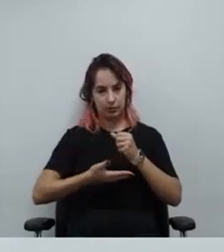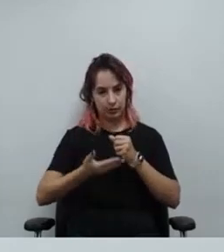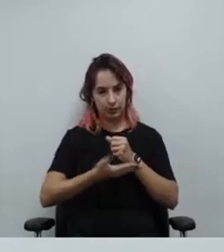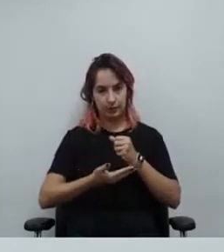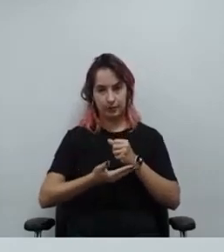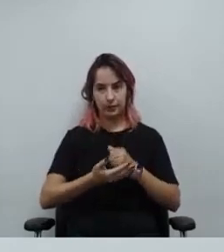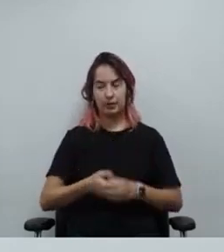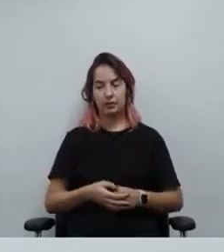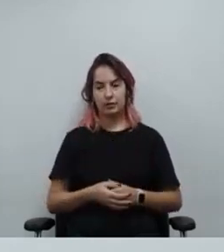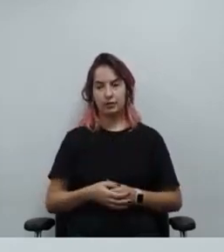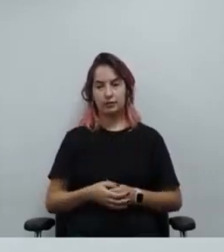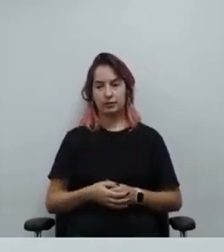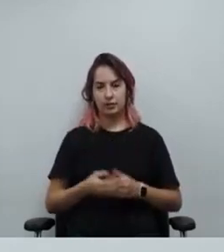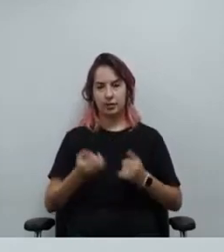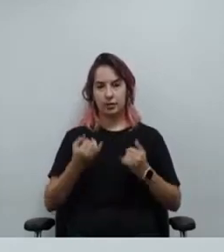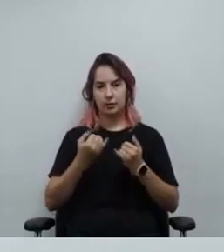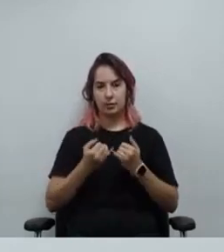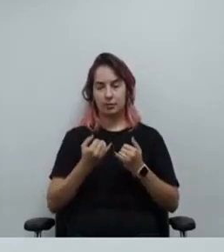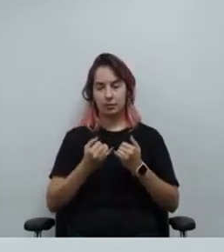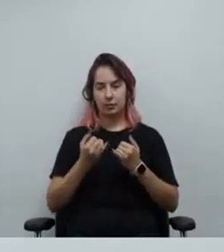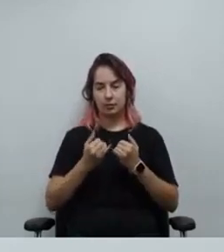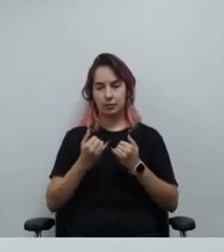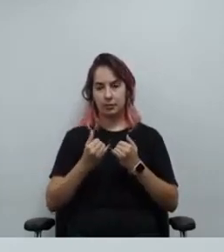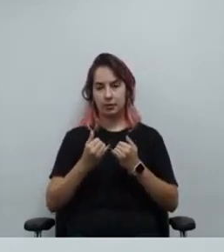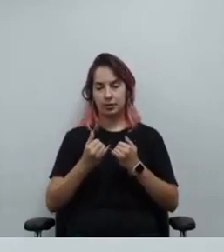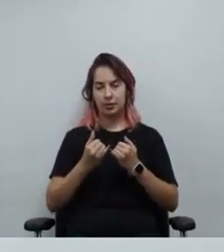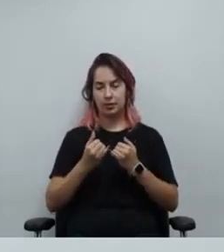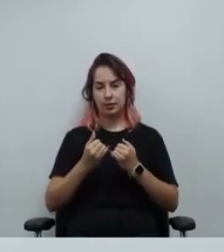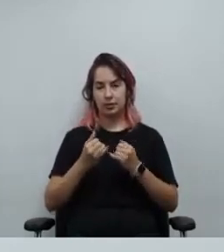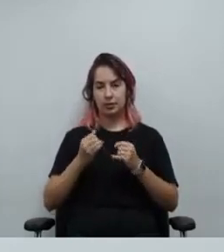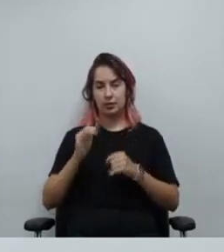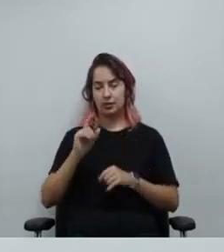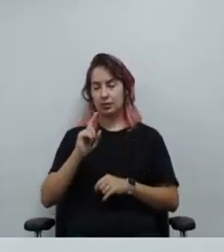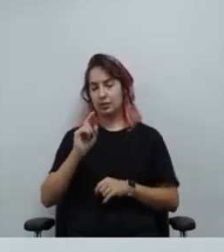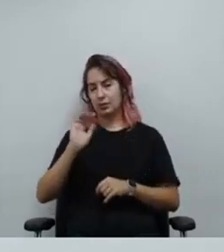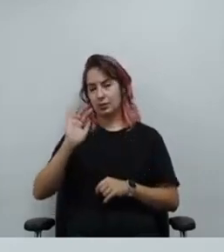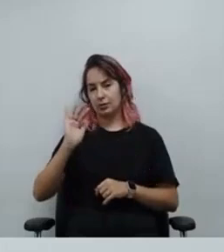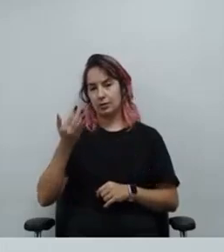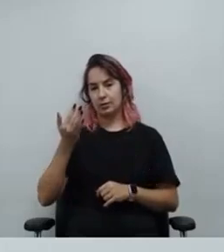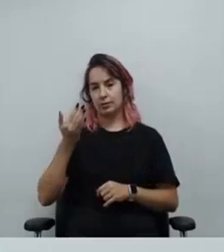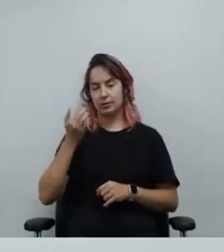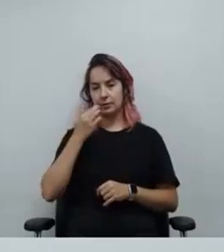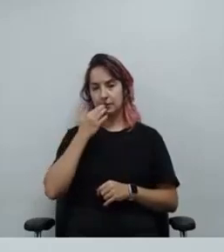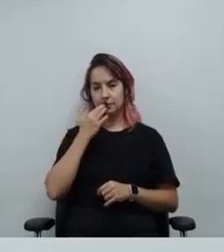Dito isso, me parece que em ambas as situações isso não aconteceu